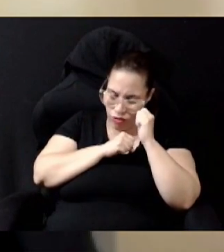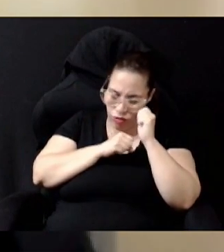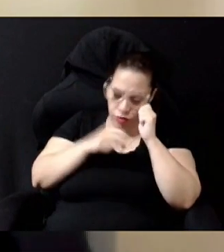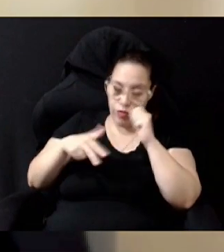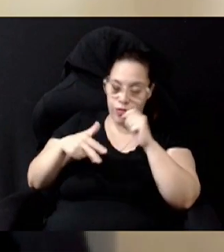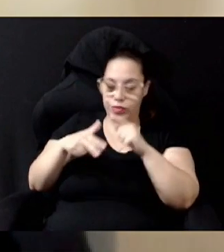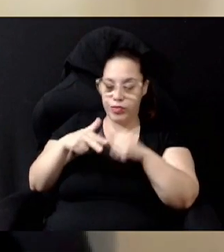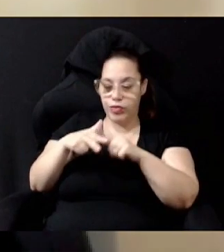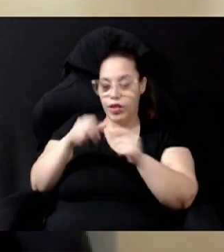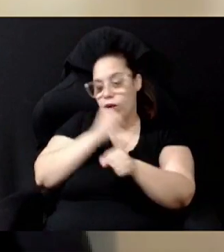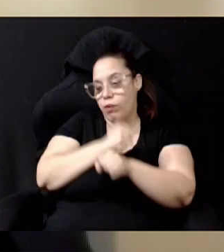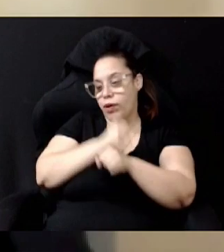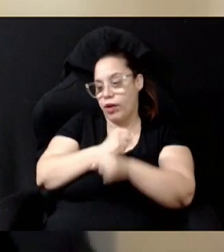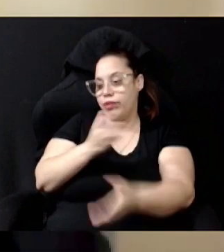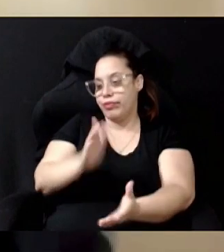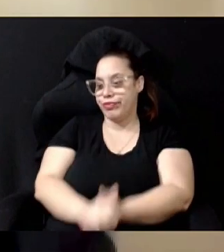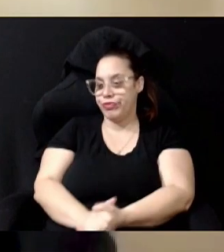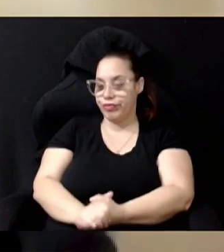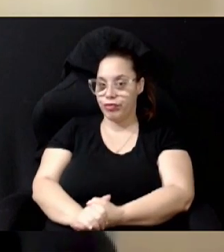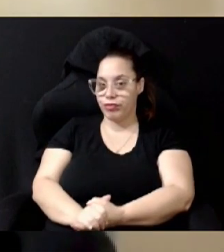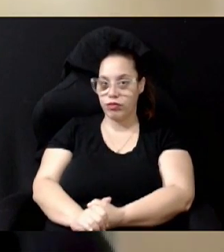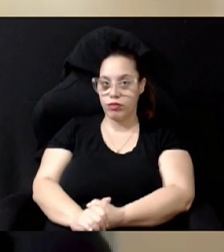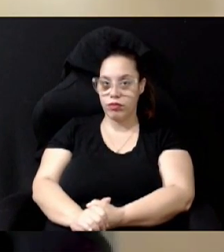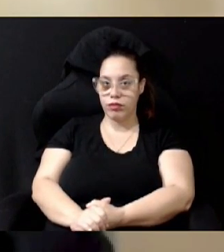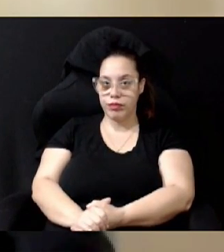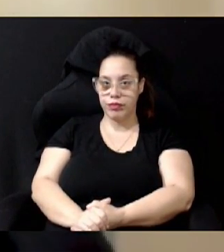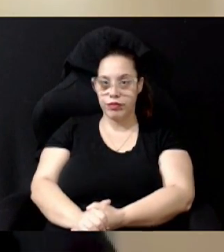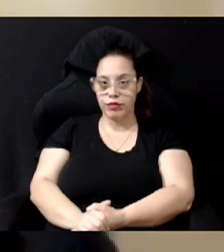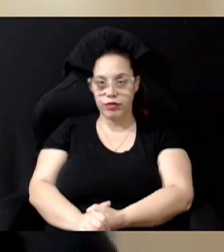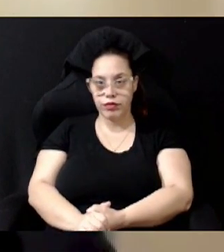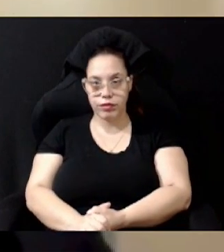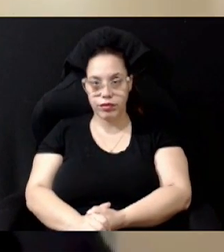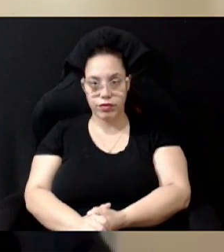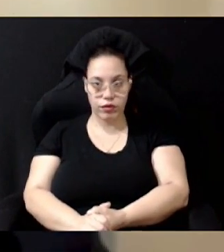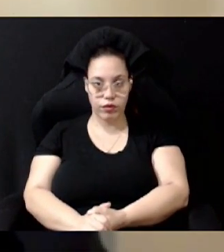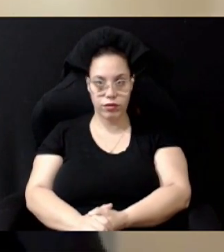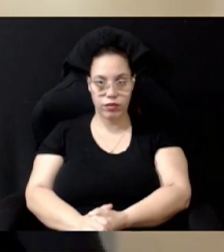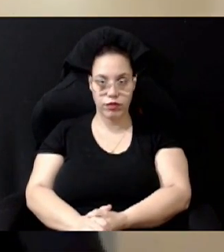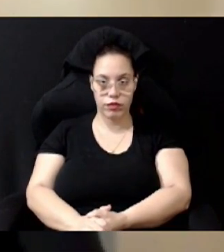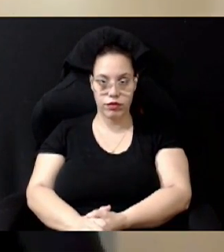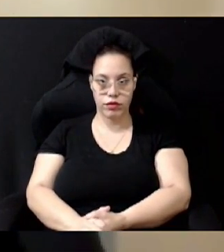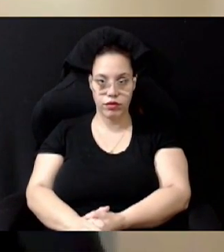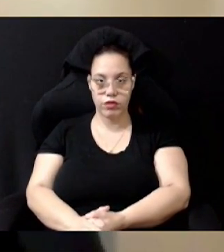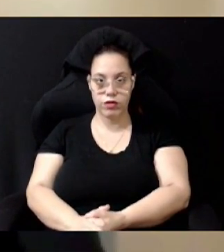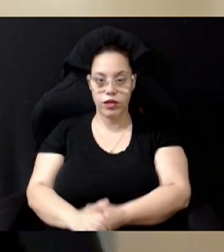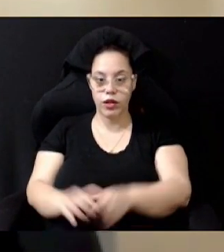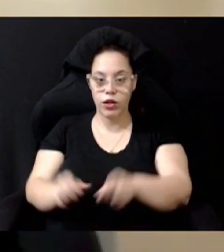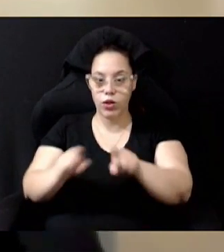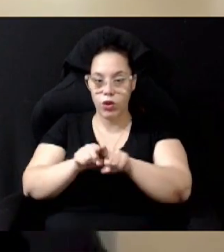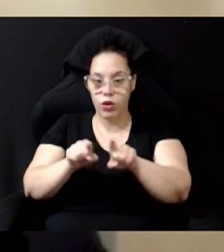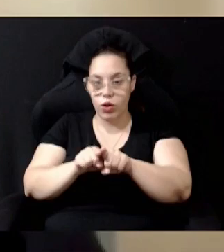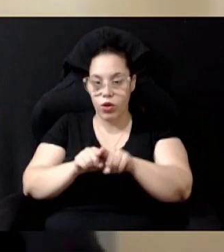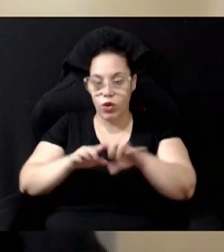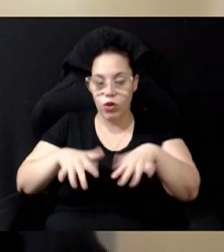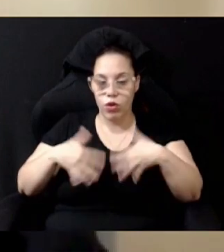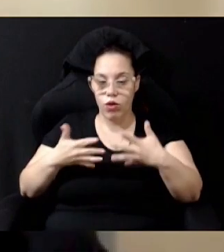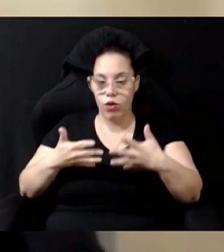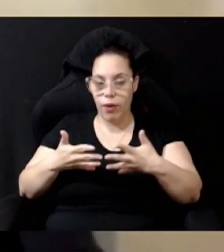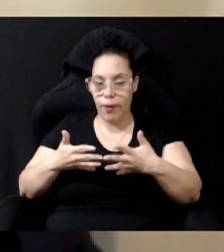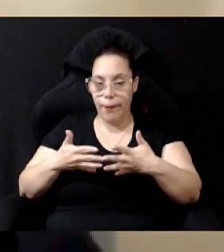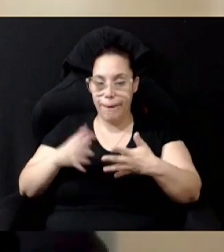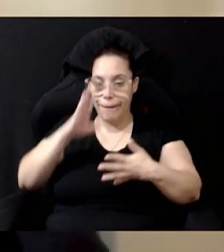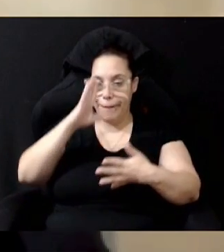que causa a dificuldade da pessoa, é também, quase que tão principalmente, tudo